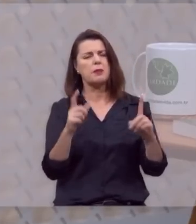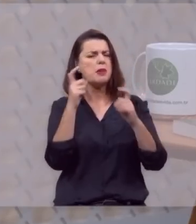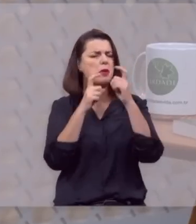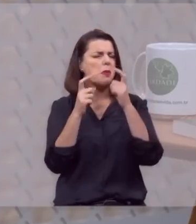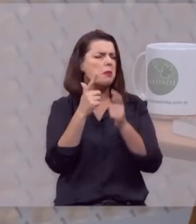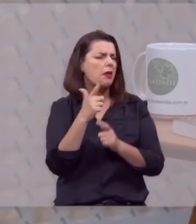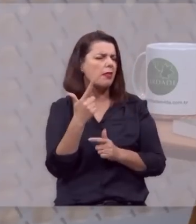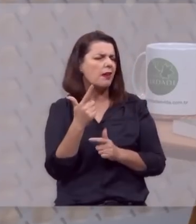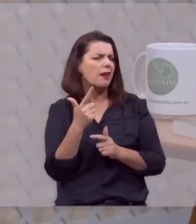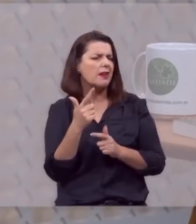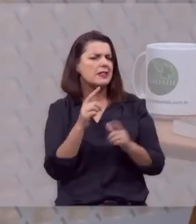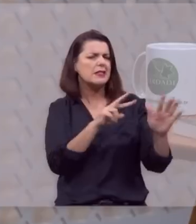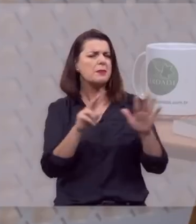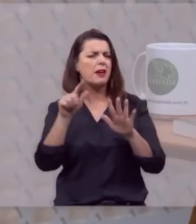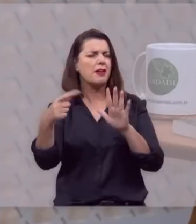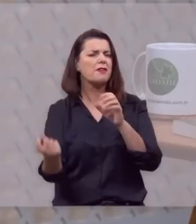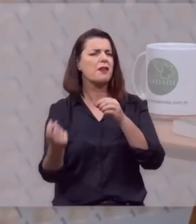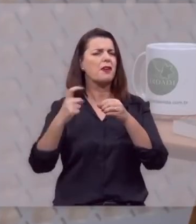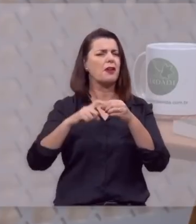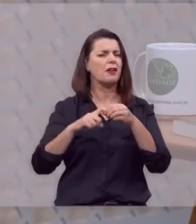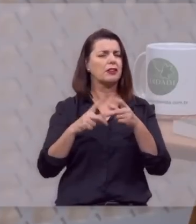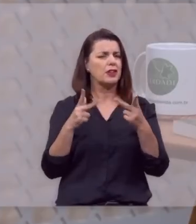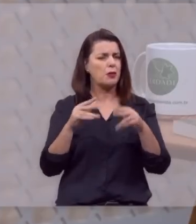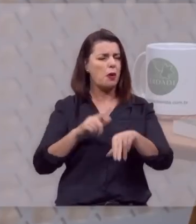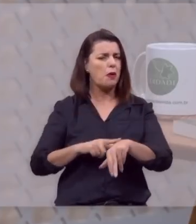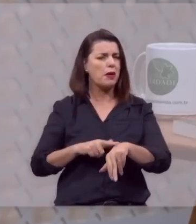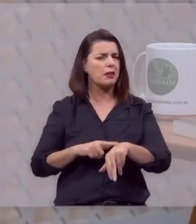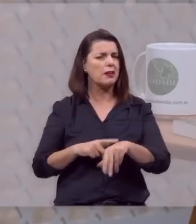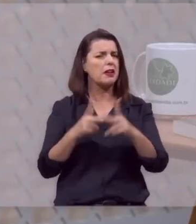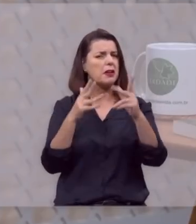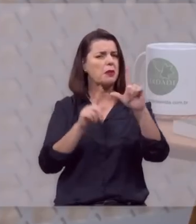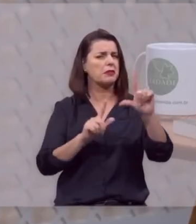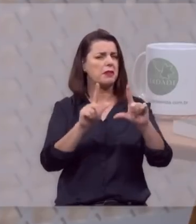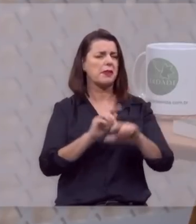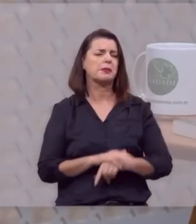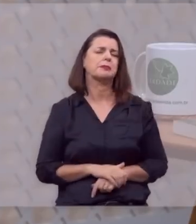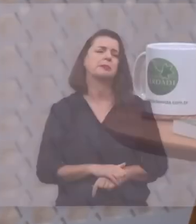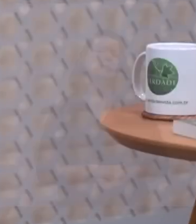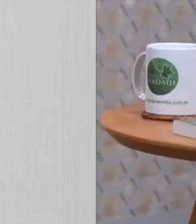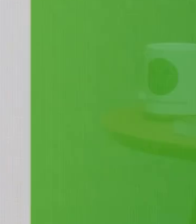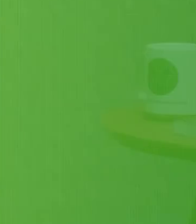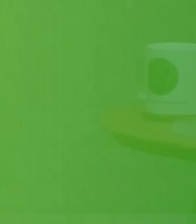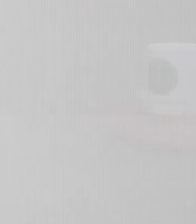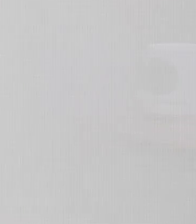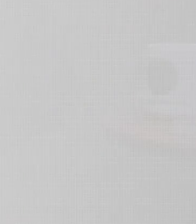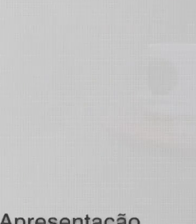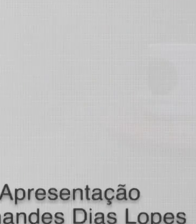preocupe não, semana que vem a gente está de volta, neste mesmo horário e neste mesmo canal.